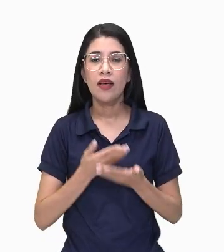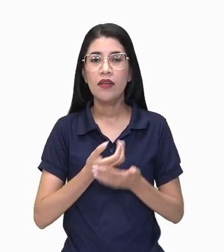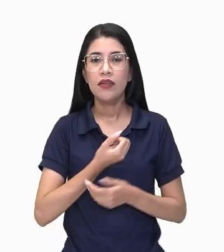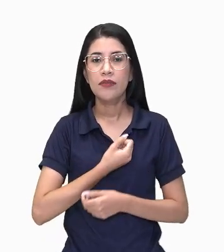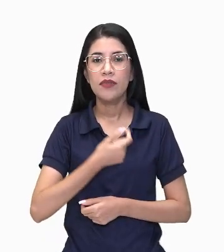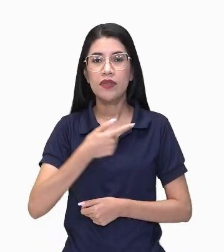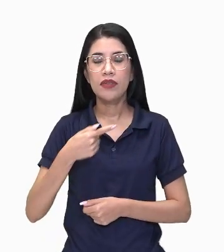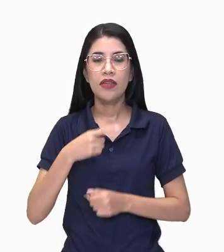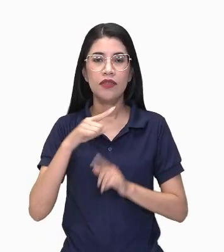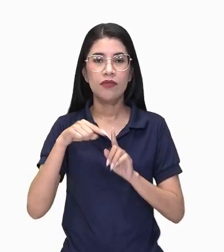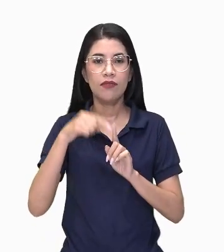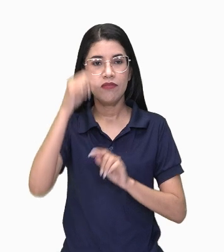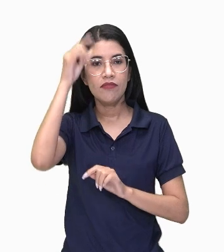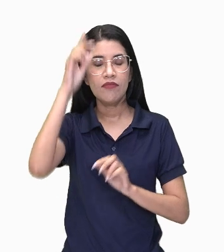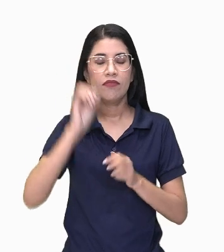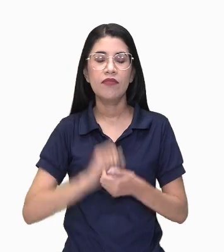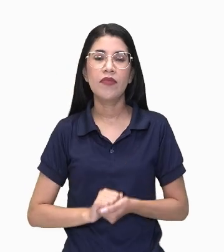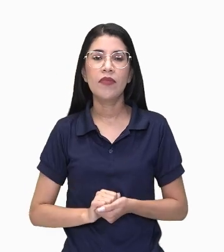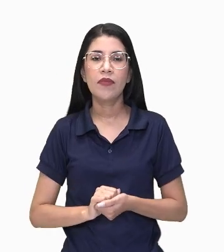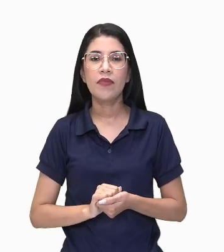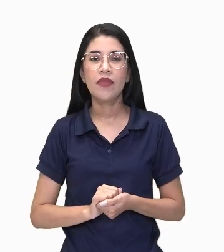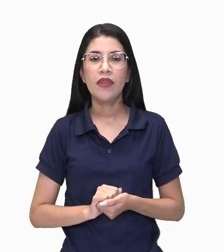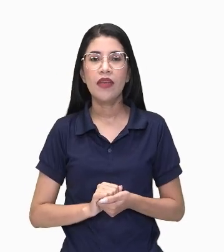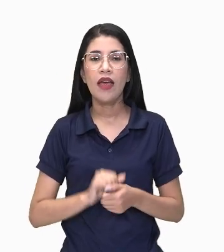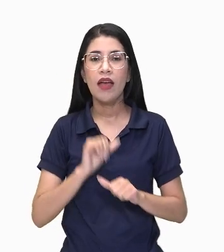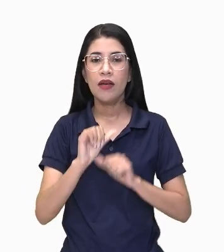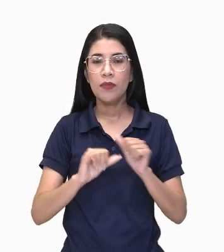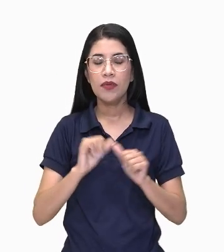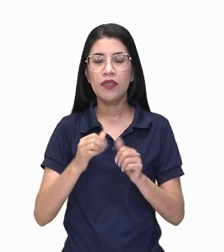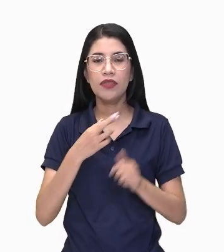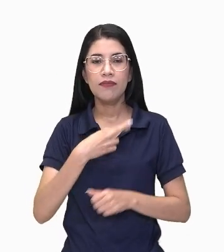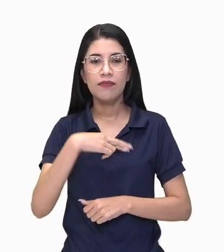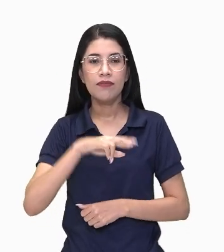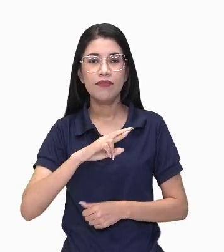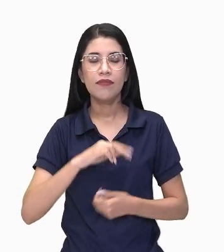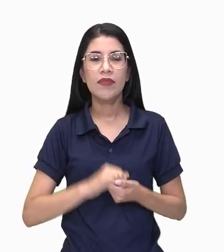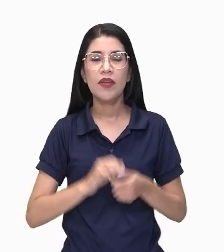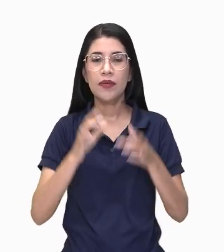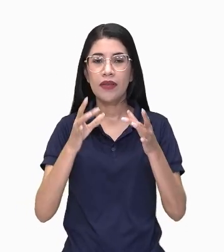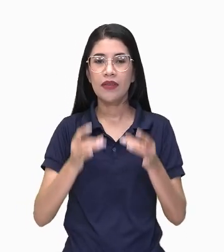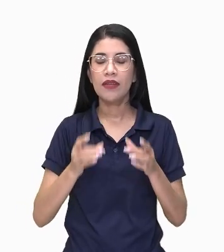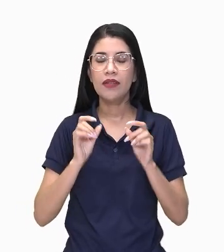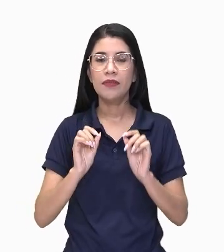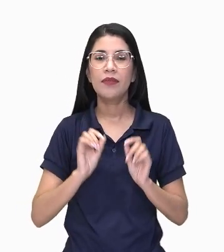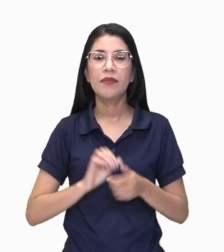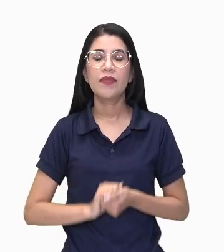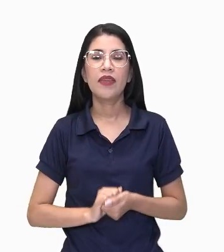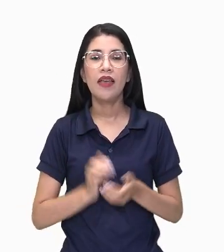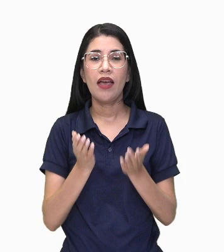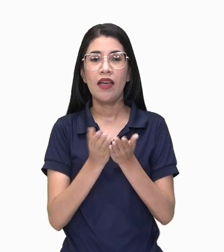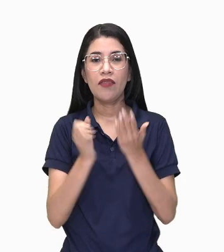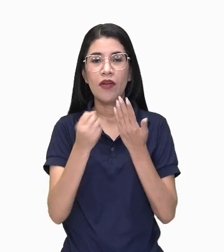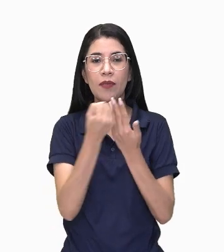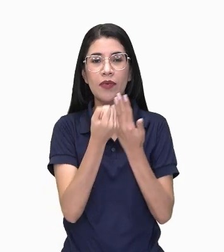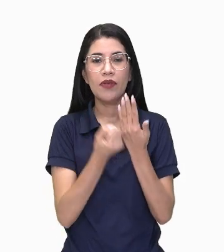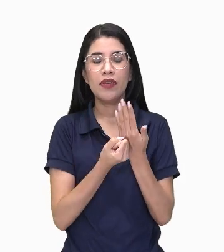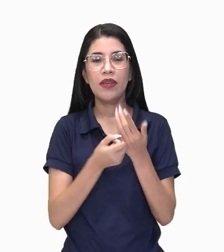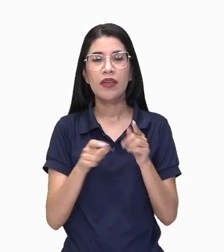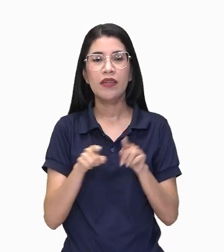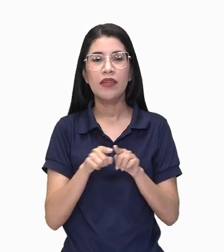número 7, objeto de conhecimento, reforma religiosa. E detalhamento, a reforma protestante e